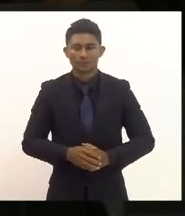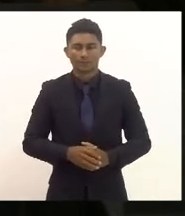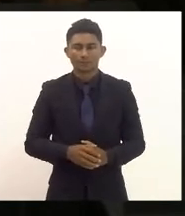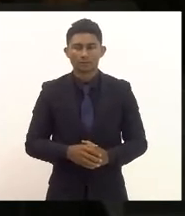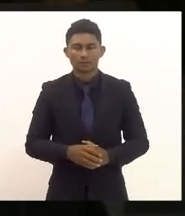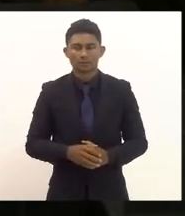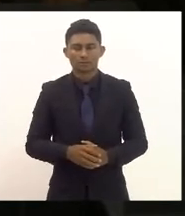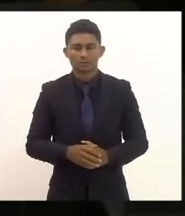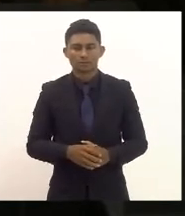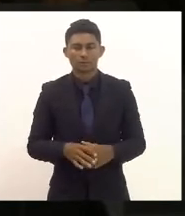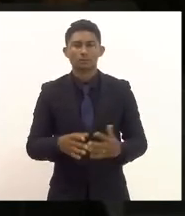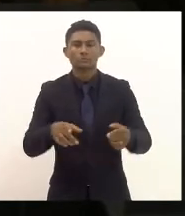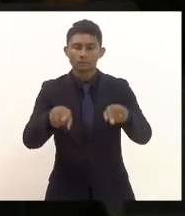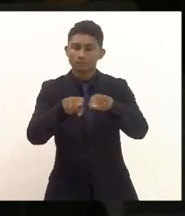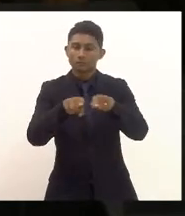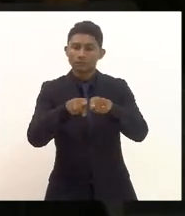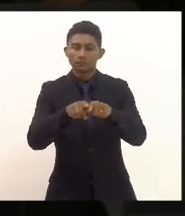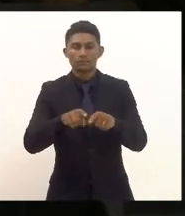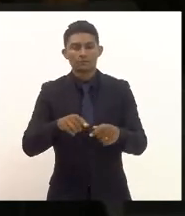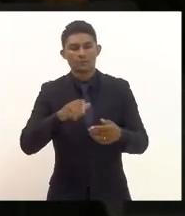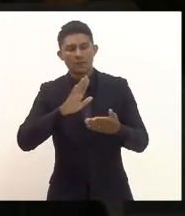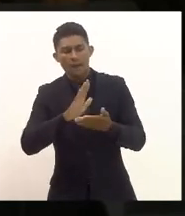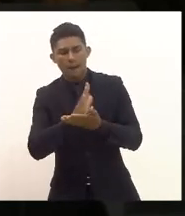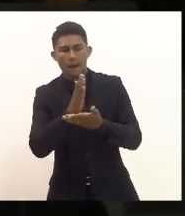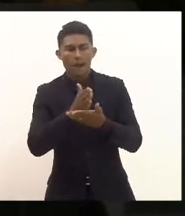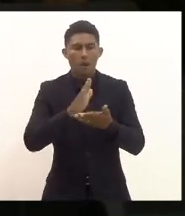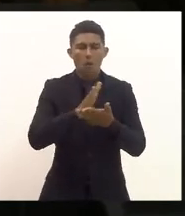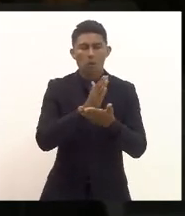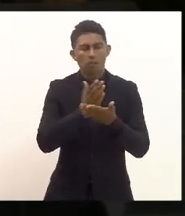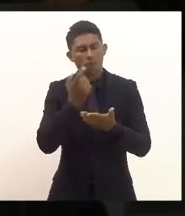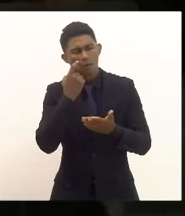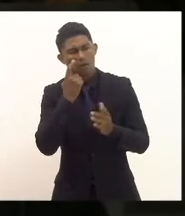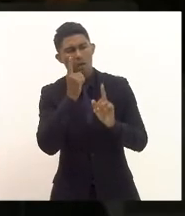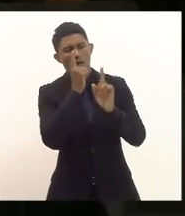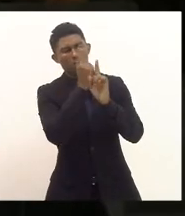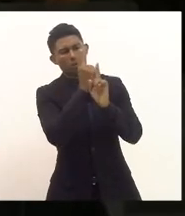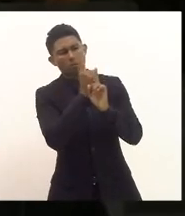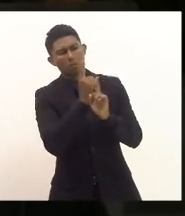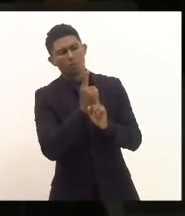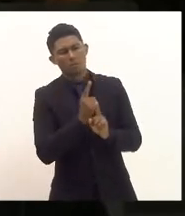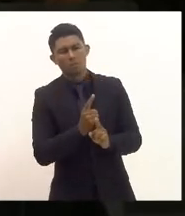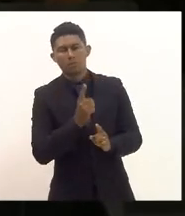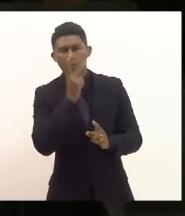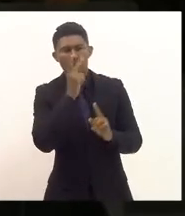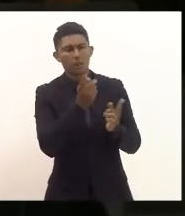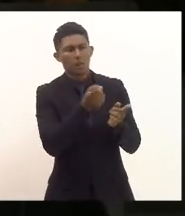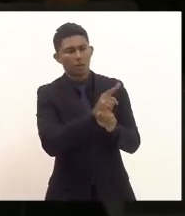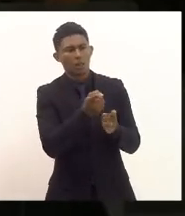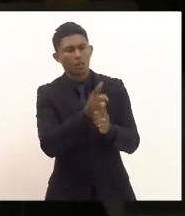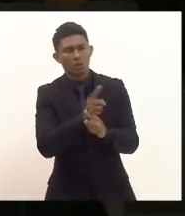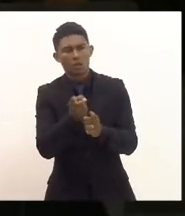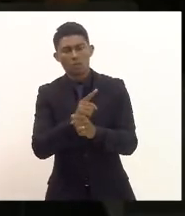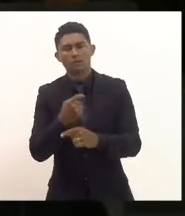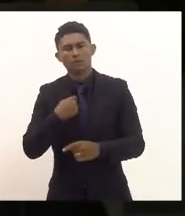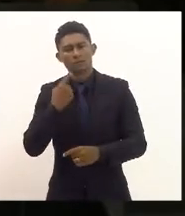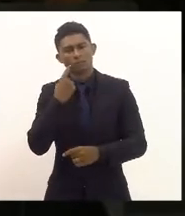e também Encontrei algumas poucas contradições é